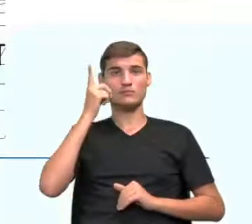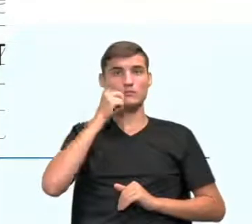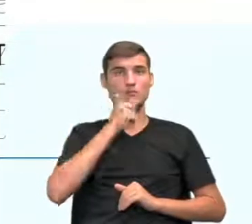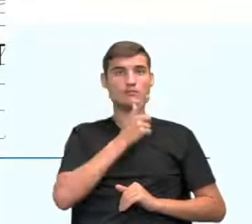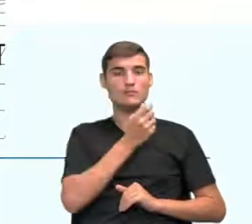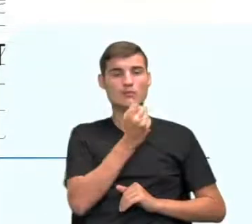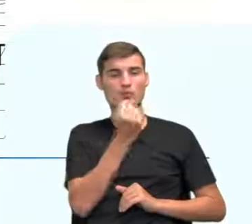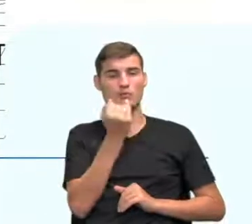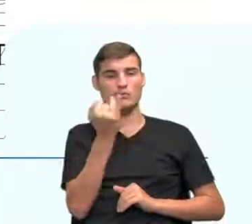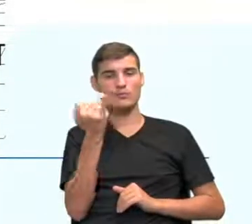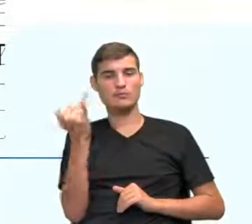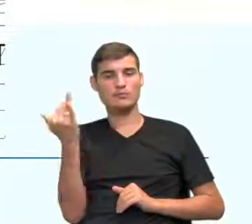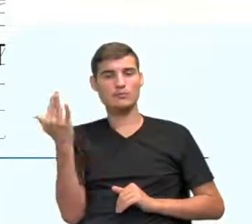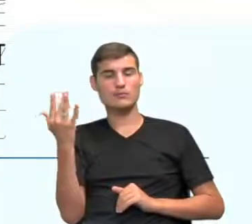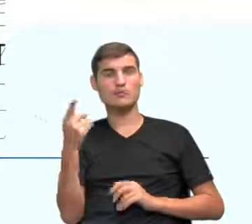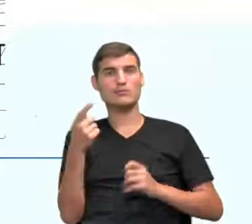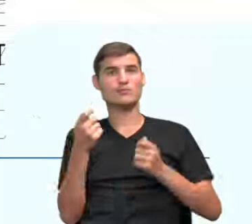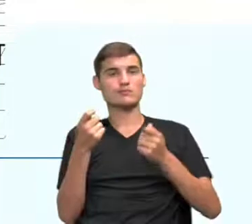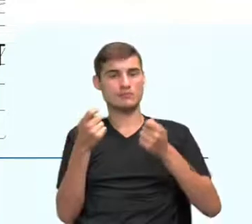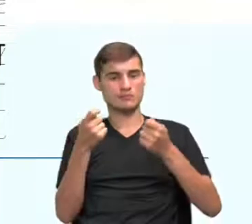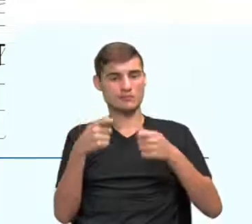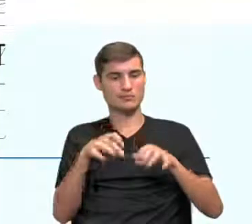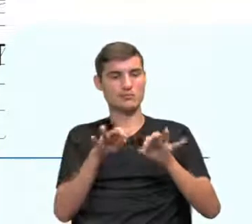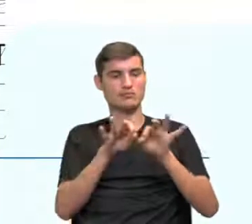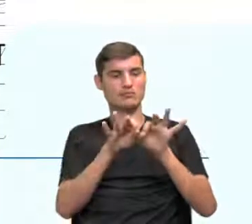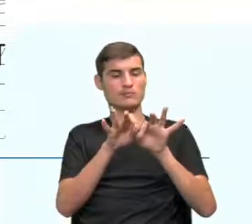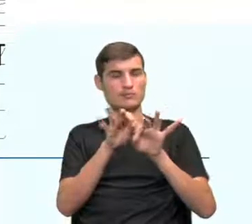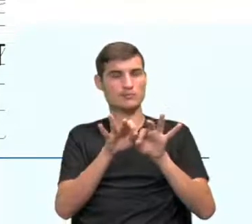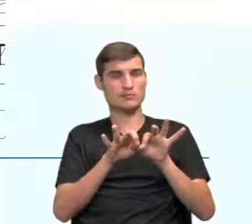sinal, eu tenho que discretizar.